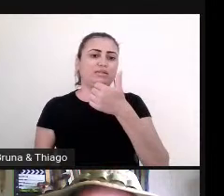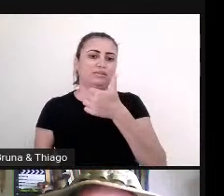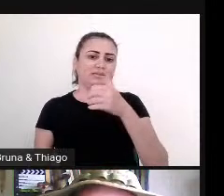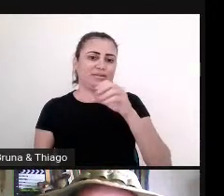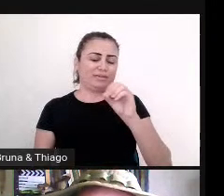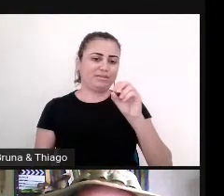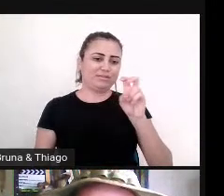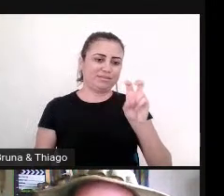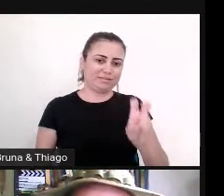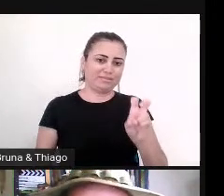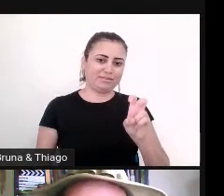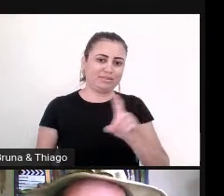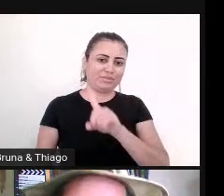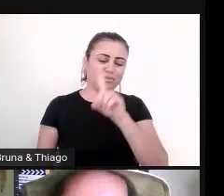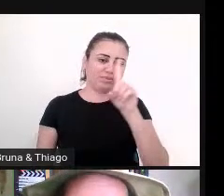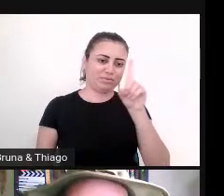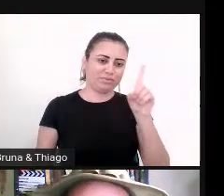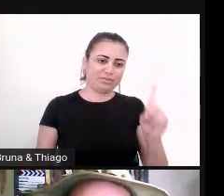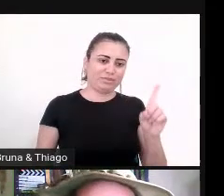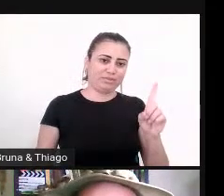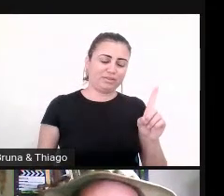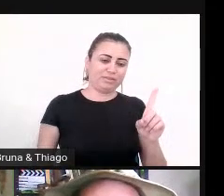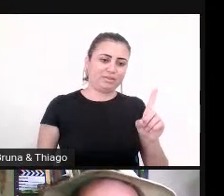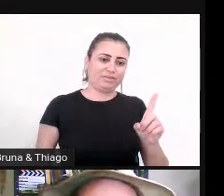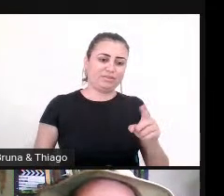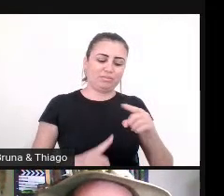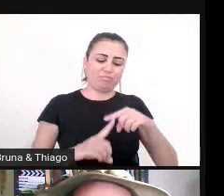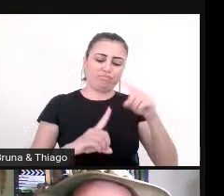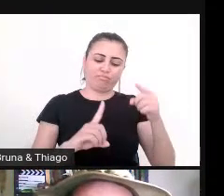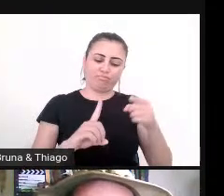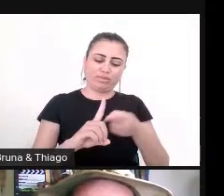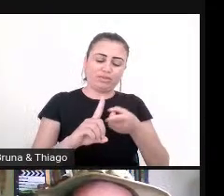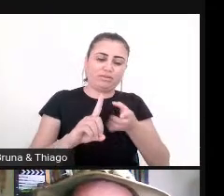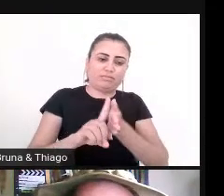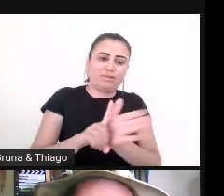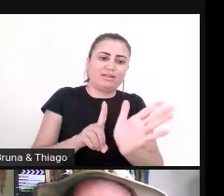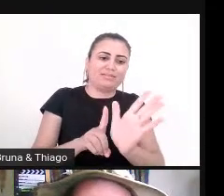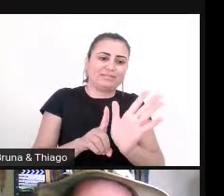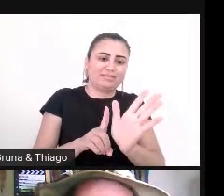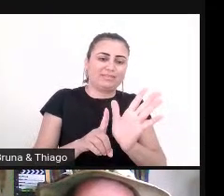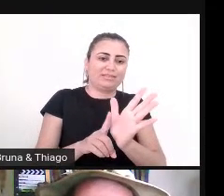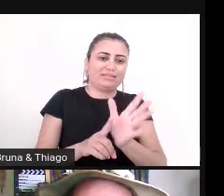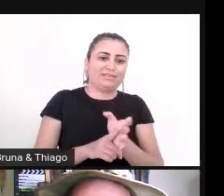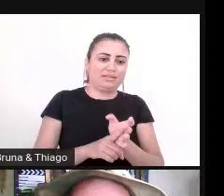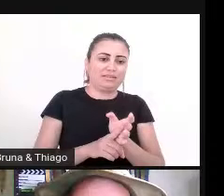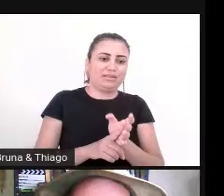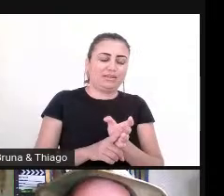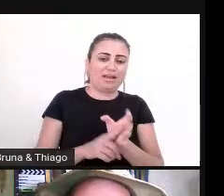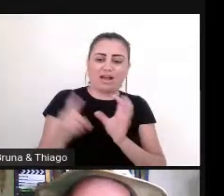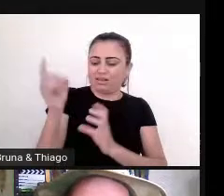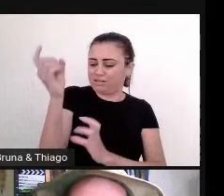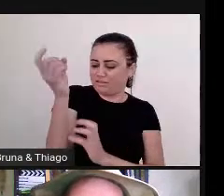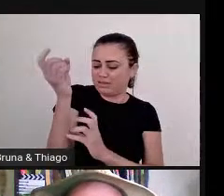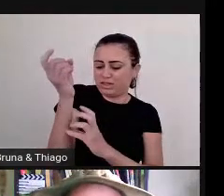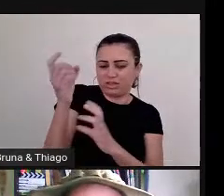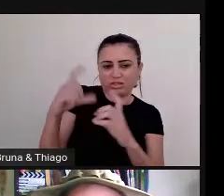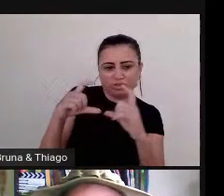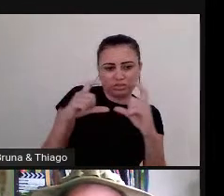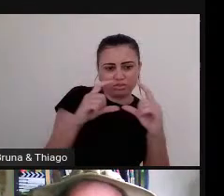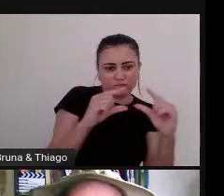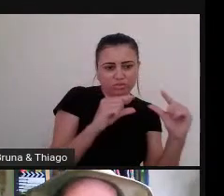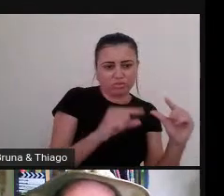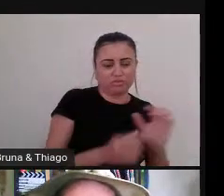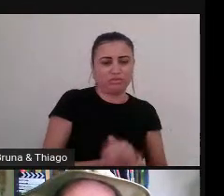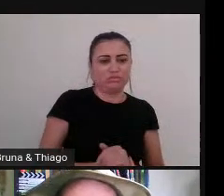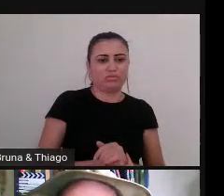porque a gente foi lá no local e a gente viu ela fazendo a ooteca, que é o dia zero. E depois a gente foi